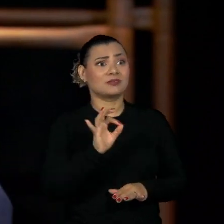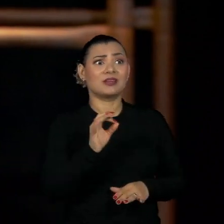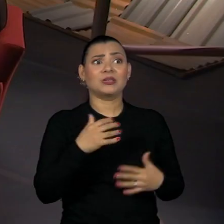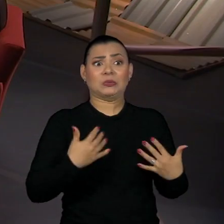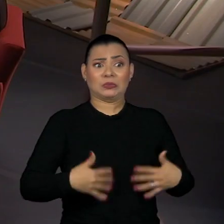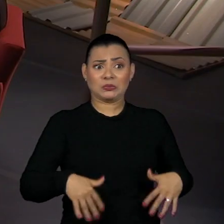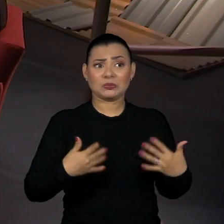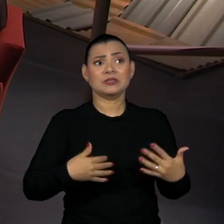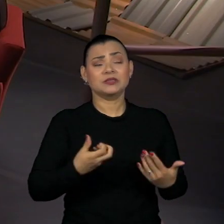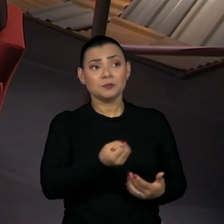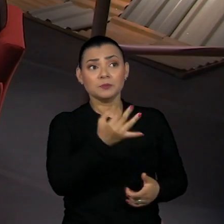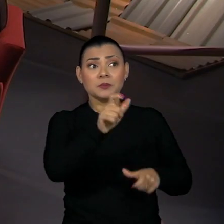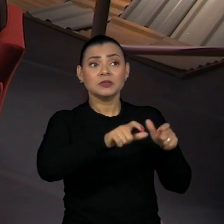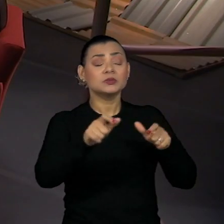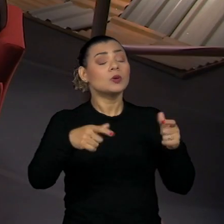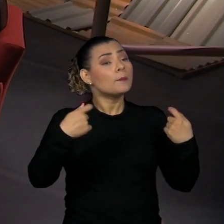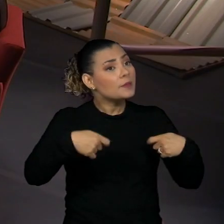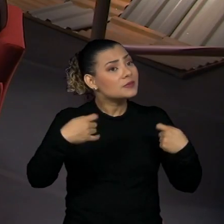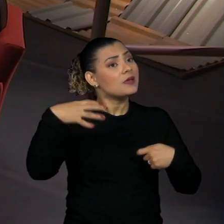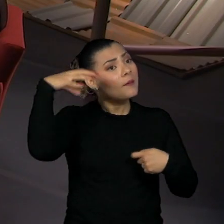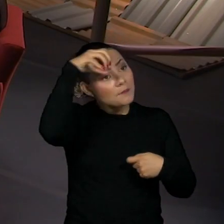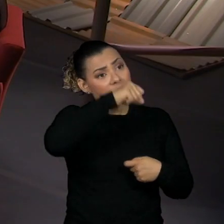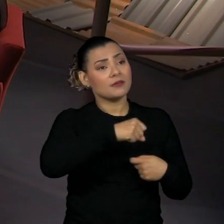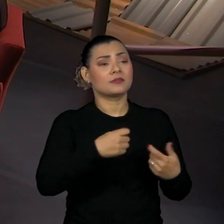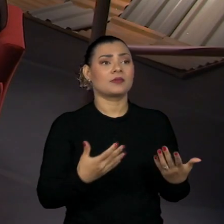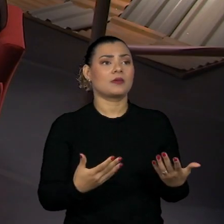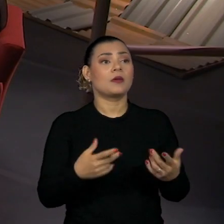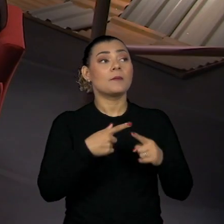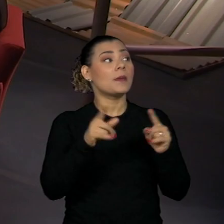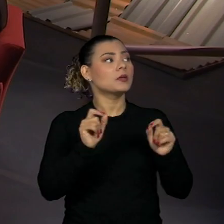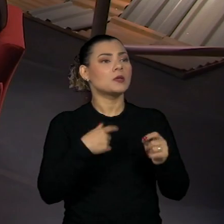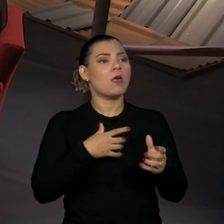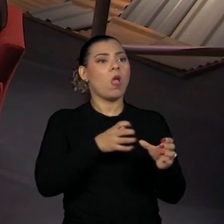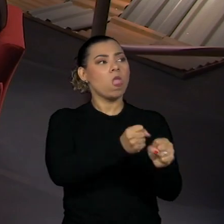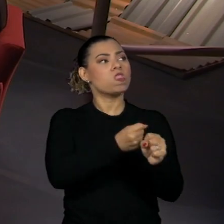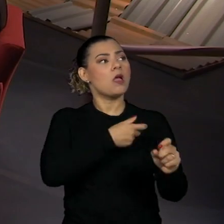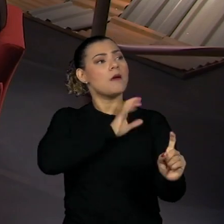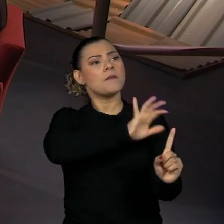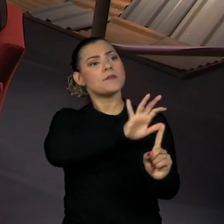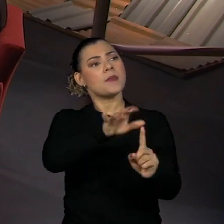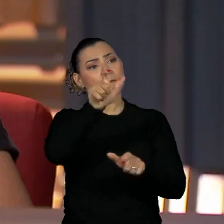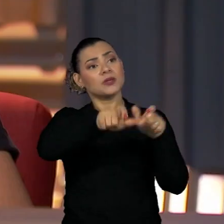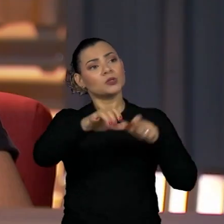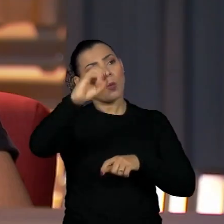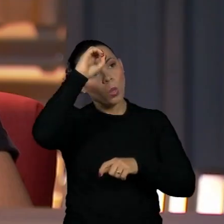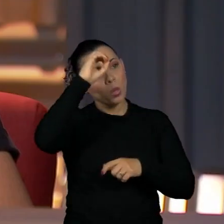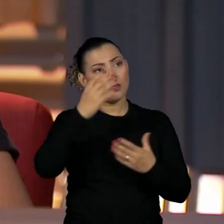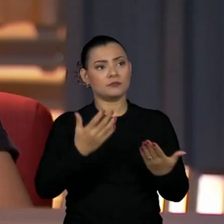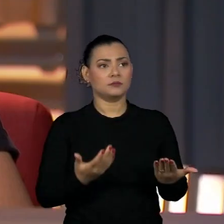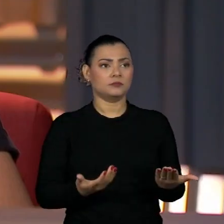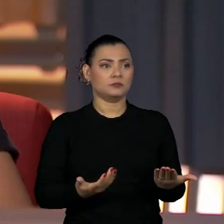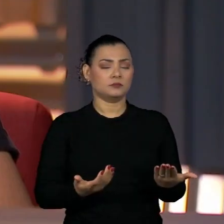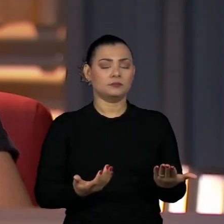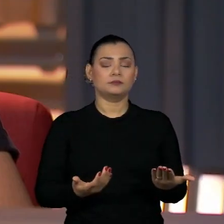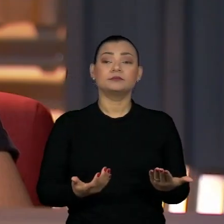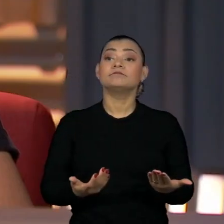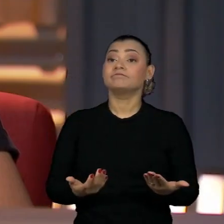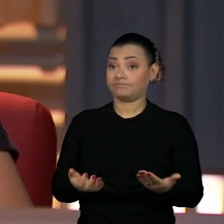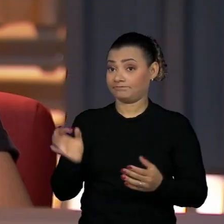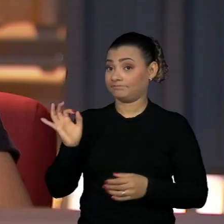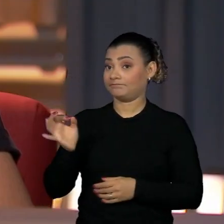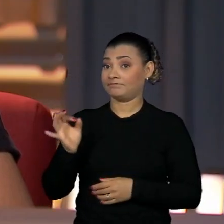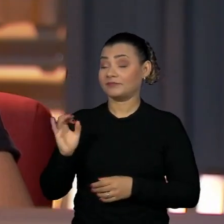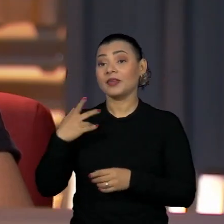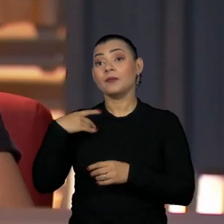deles, que precisam manter as pessoas ignorantes mesmo, né? Quando a gente começa a ver